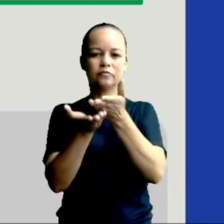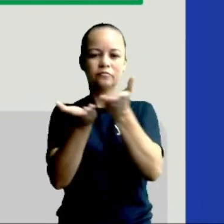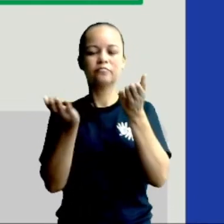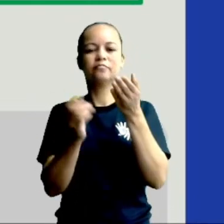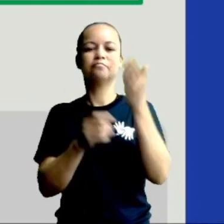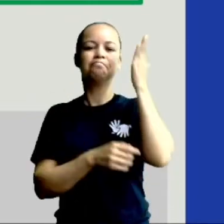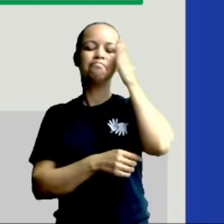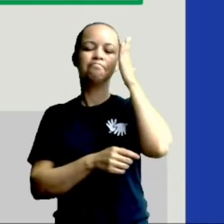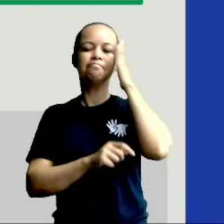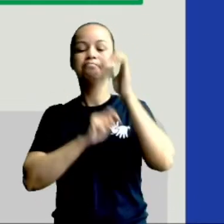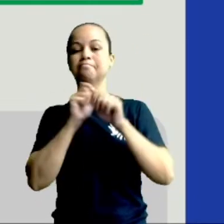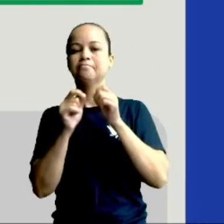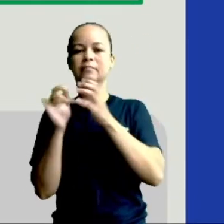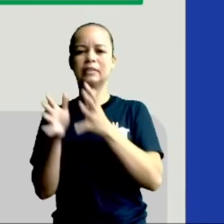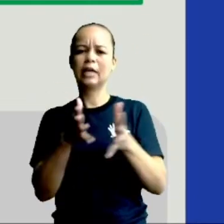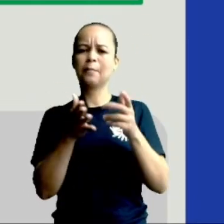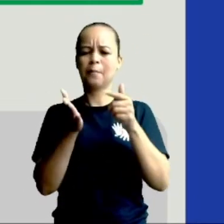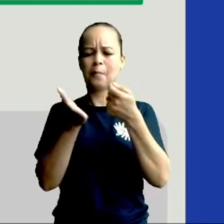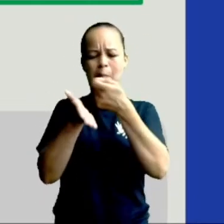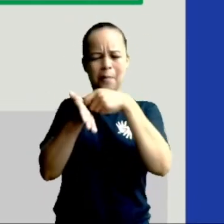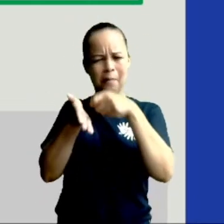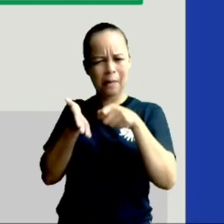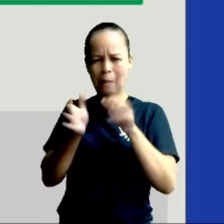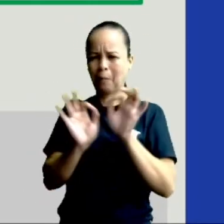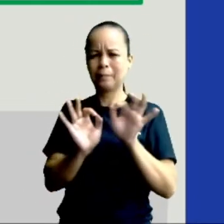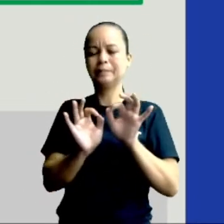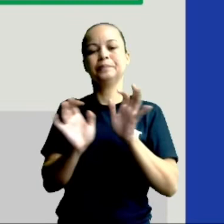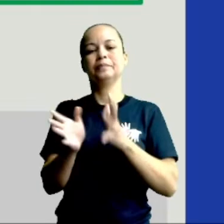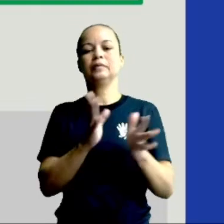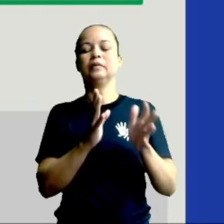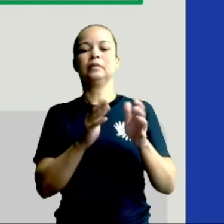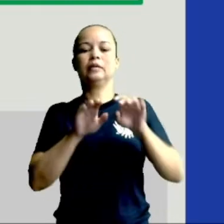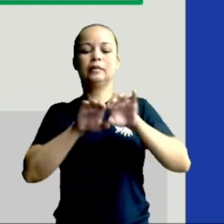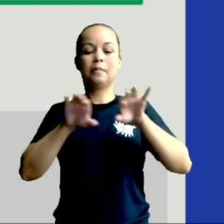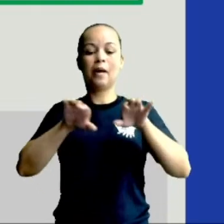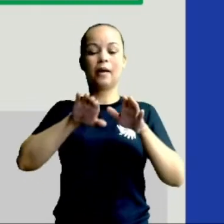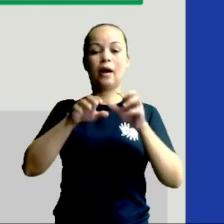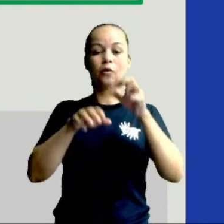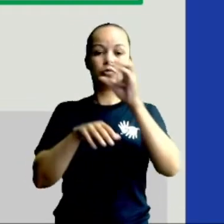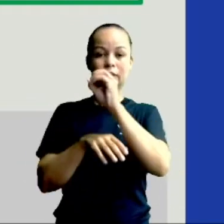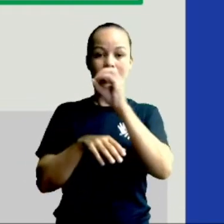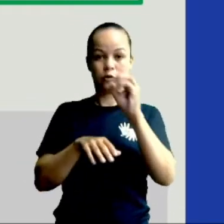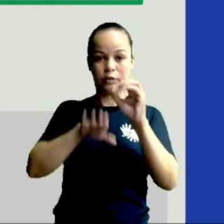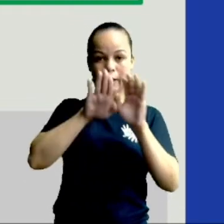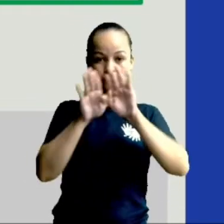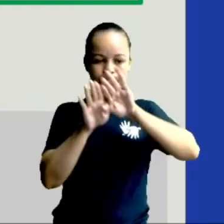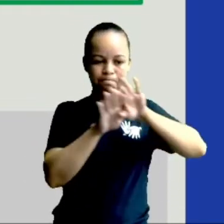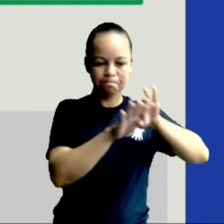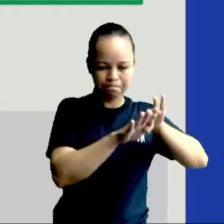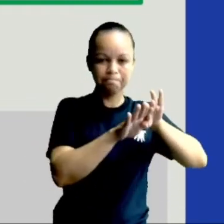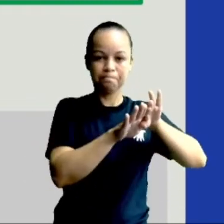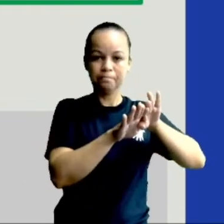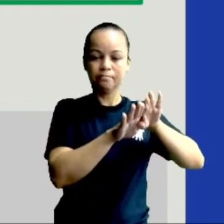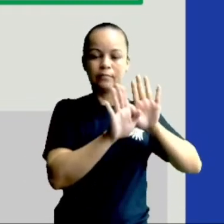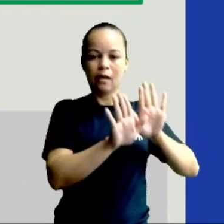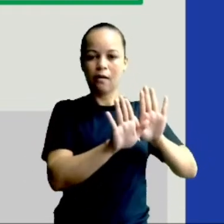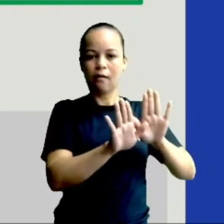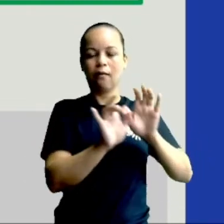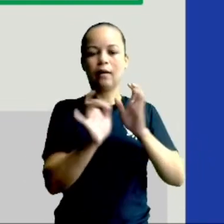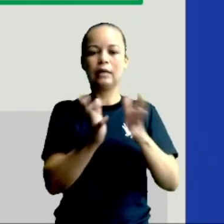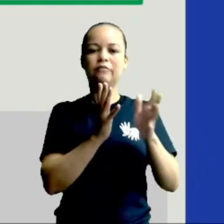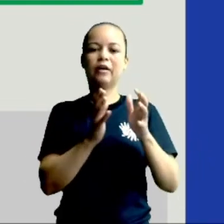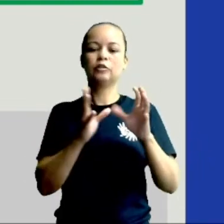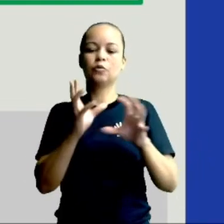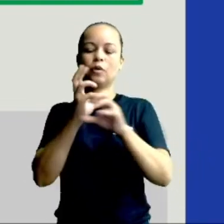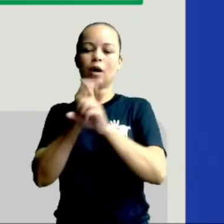e conseguir fazer sem ir para o papelzinho. Separa aí os 2 zeros que estão, deixa lá separadinho, e faz um cálculo